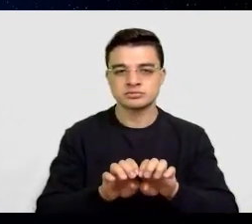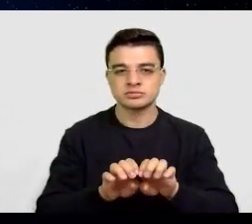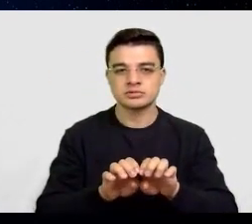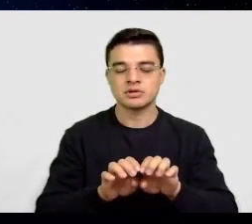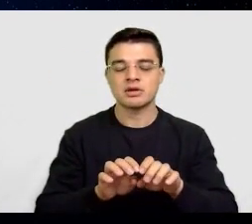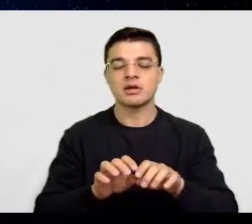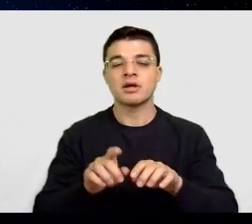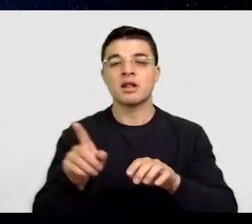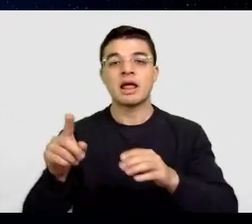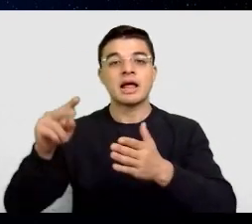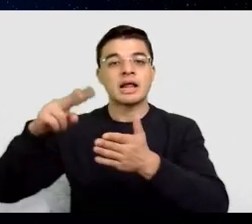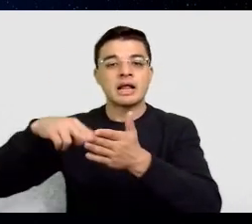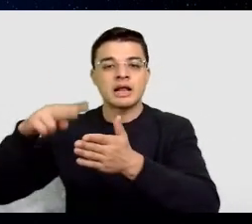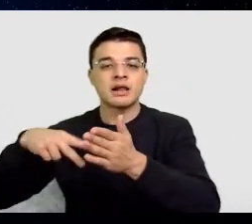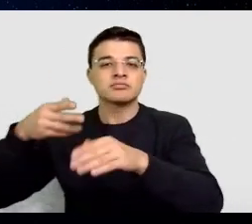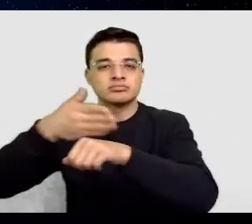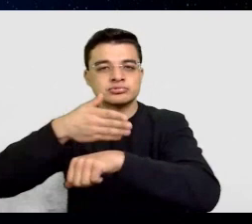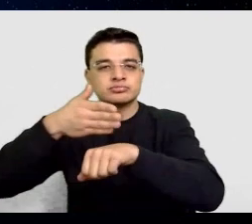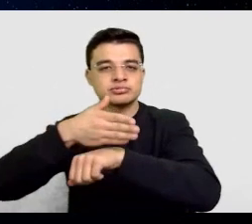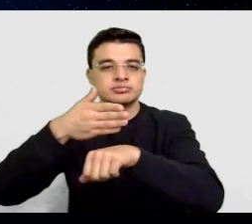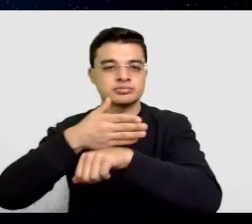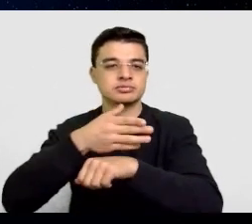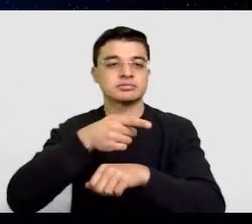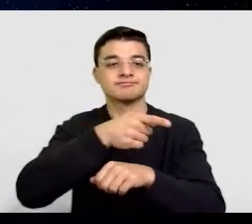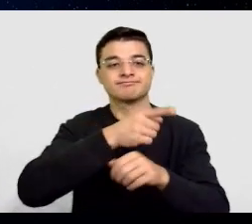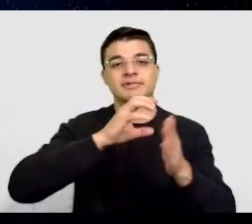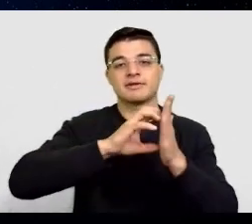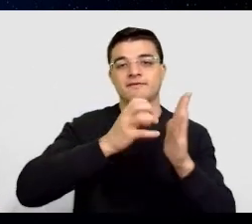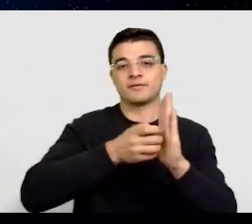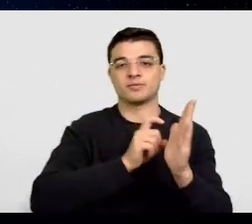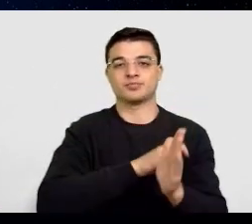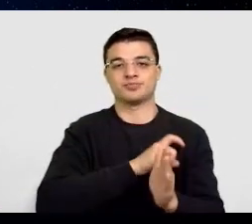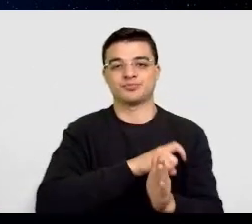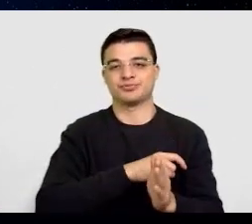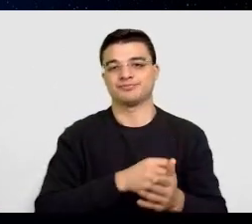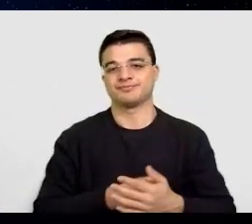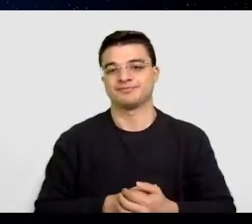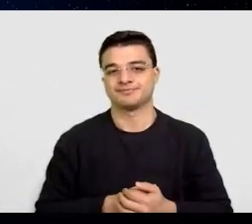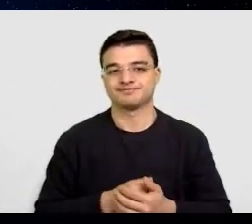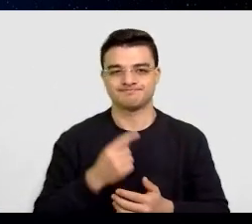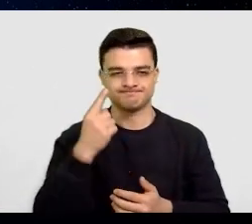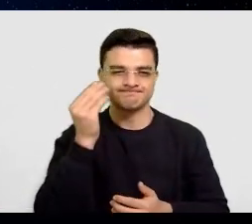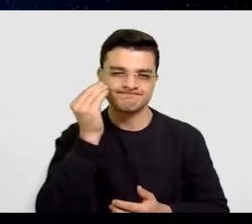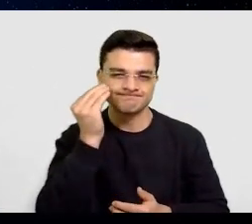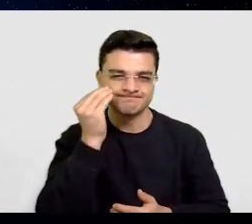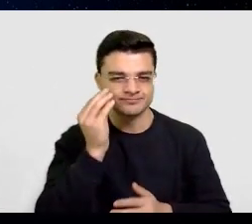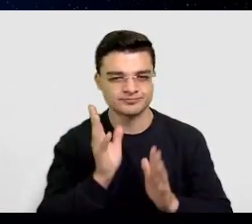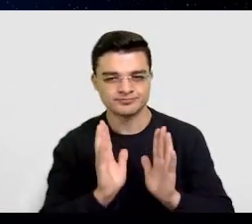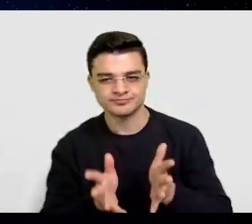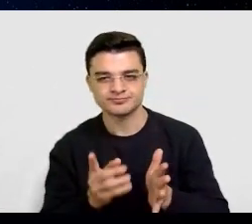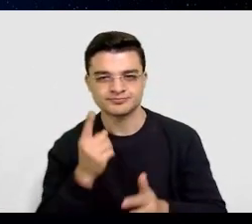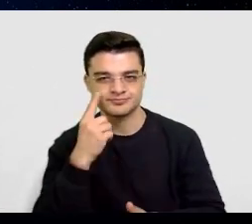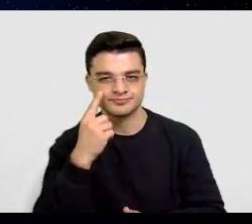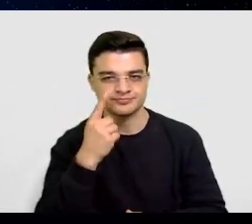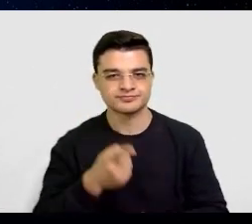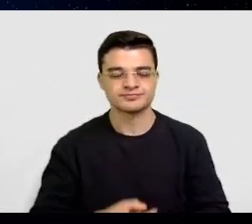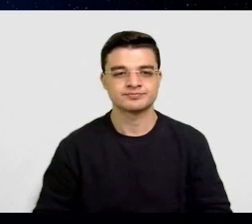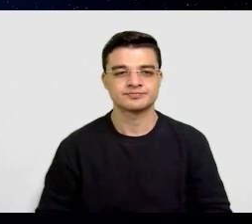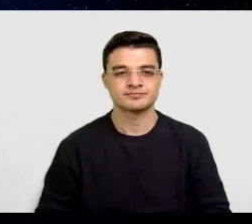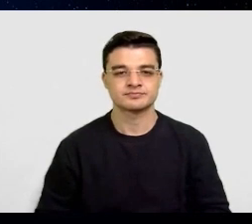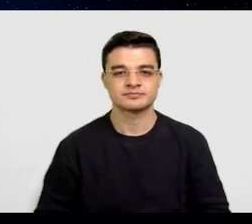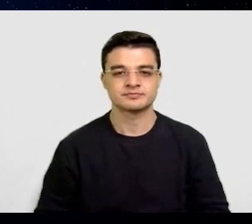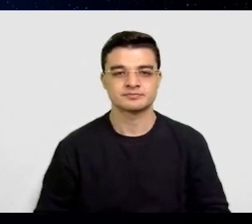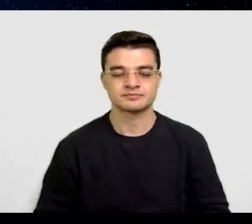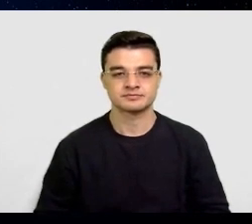chegando no meu servidor malicioso. E aí eu fiz um teste, né? Aqui eu não sei se ficou muito bom a visualização, mas a gente